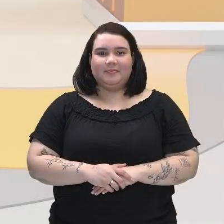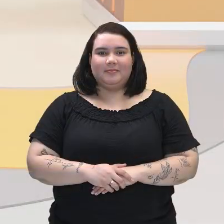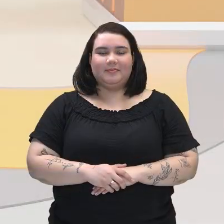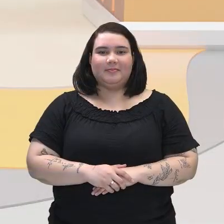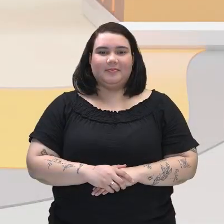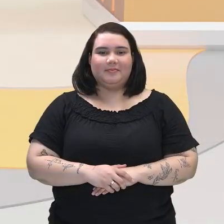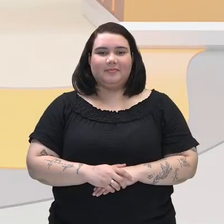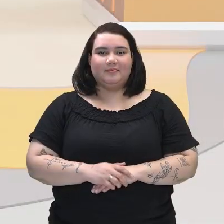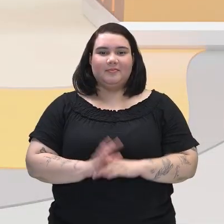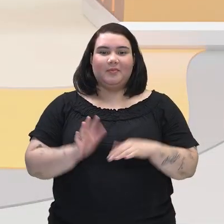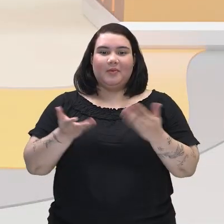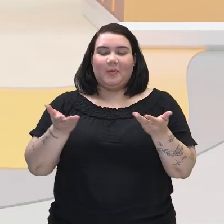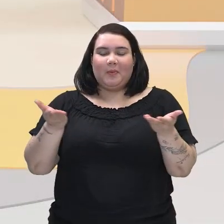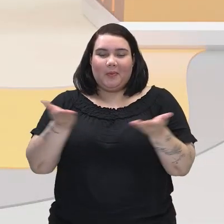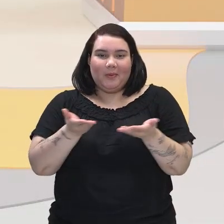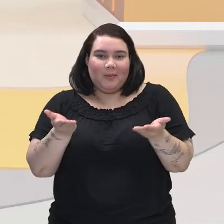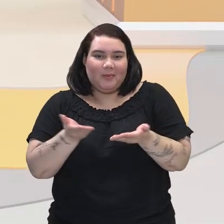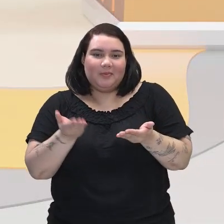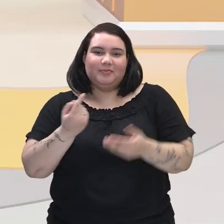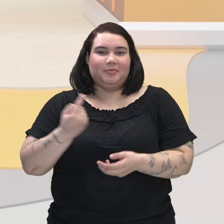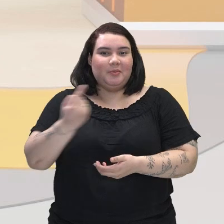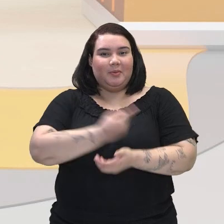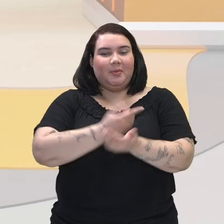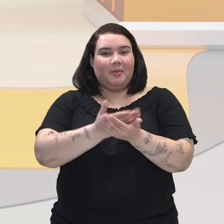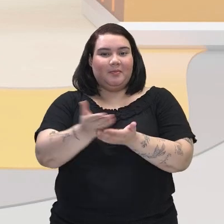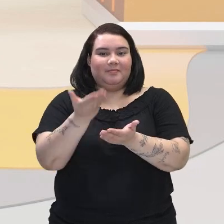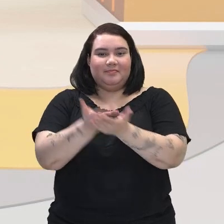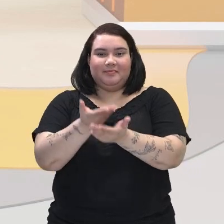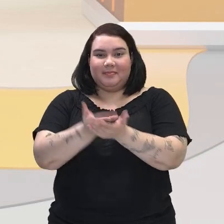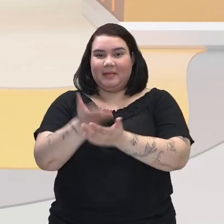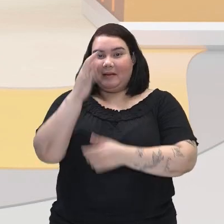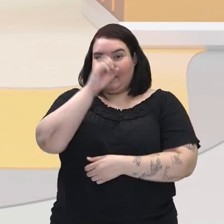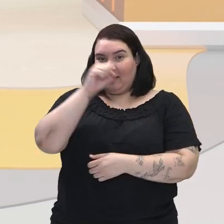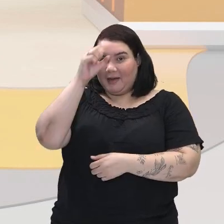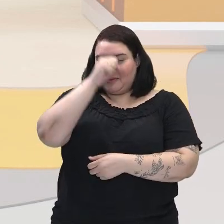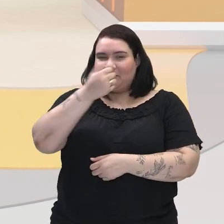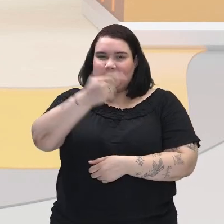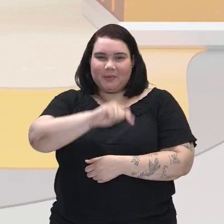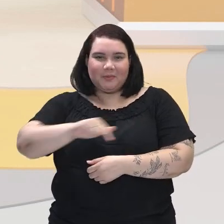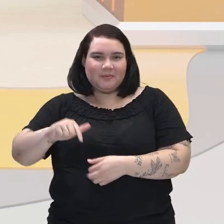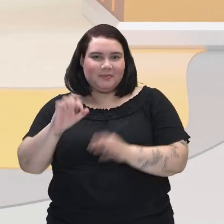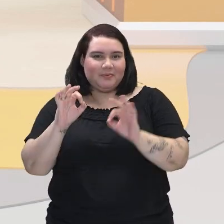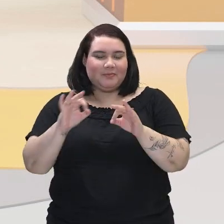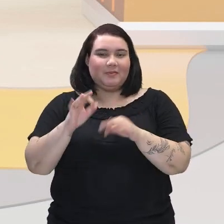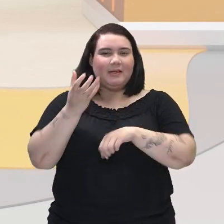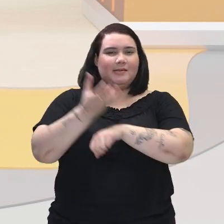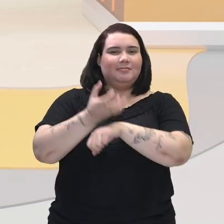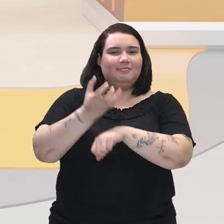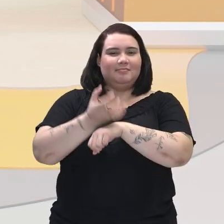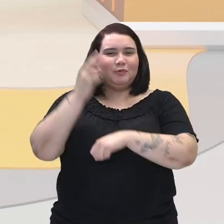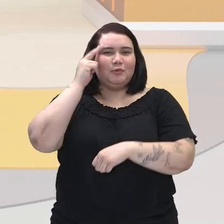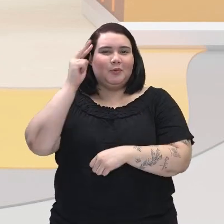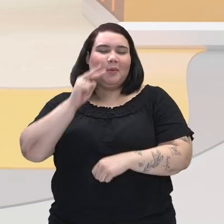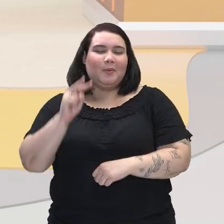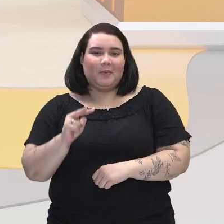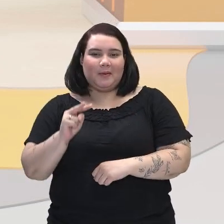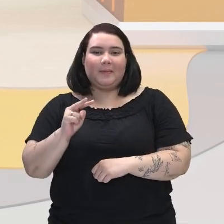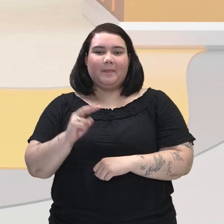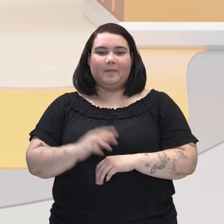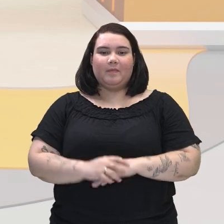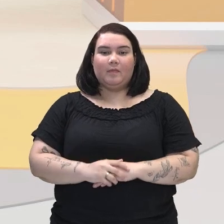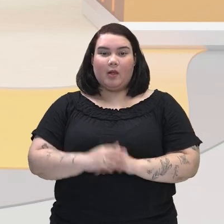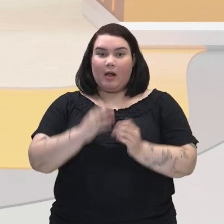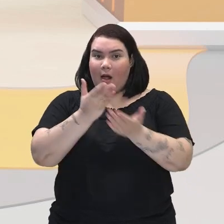E olha só, aqui estamos em mais uma aula do componente de História. Uma